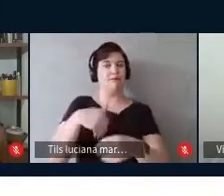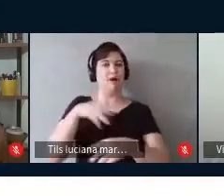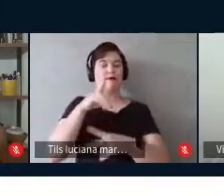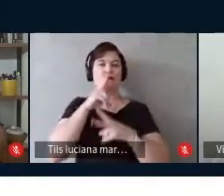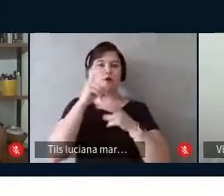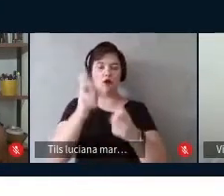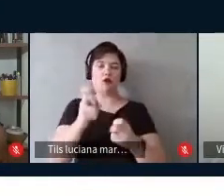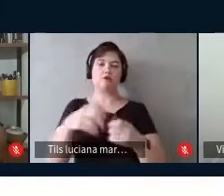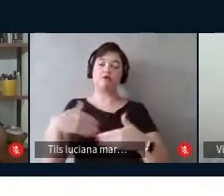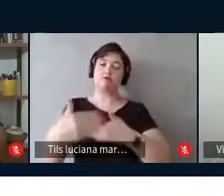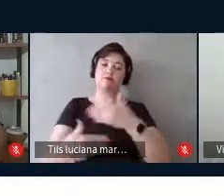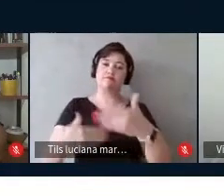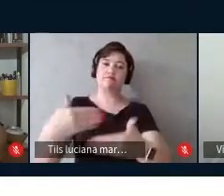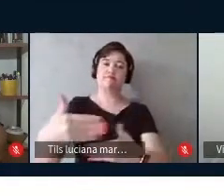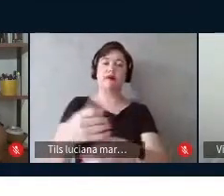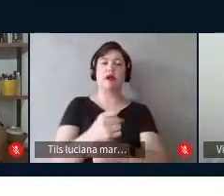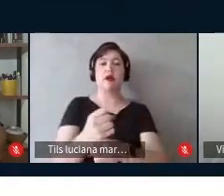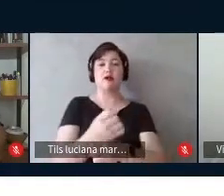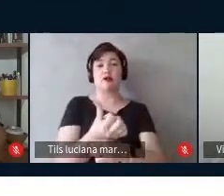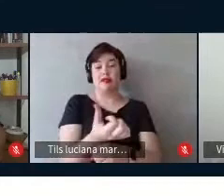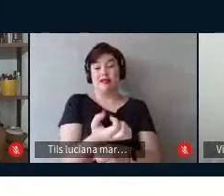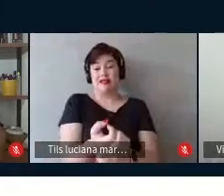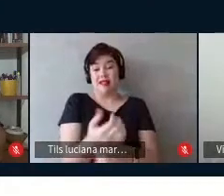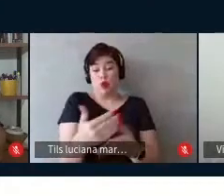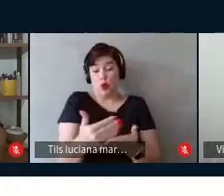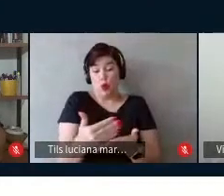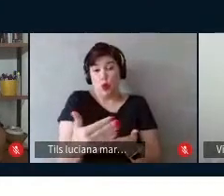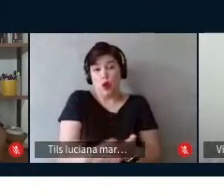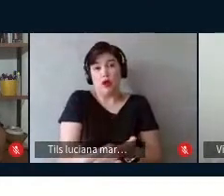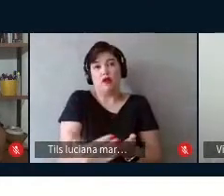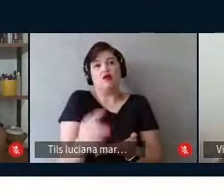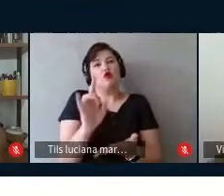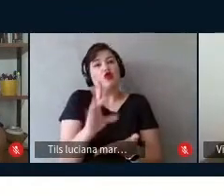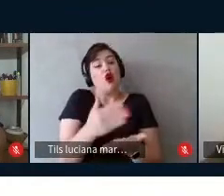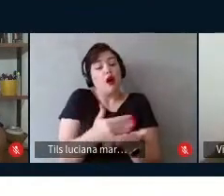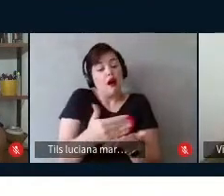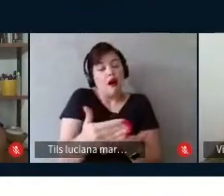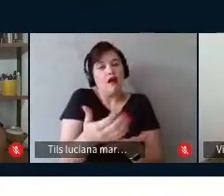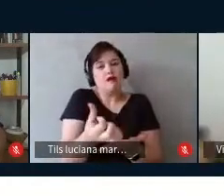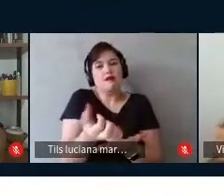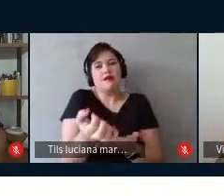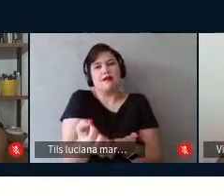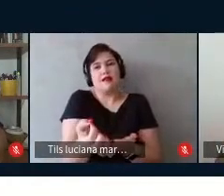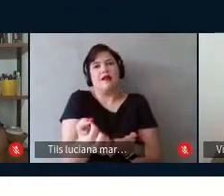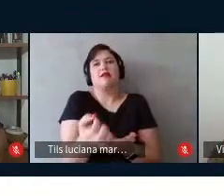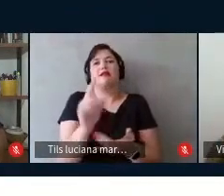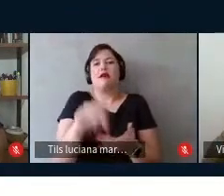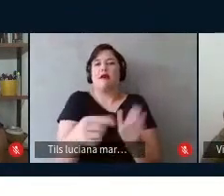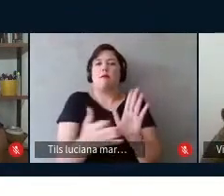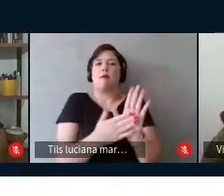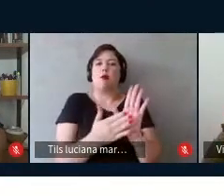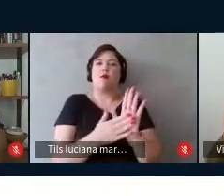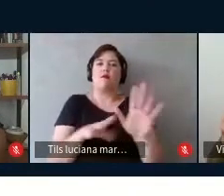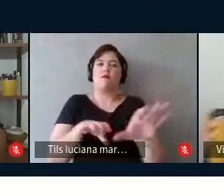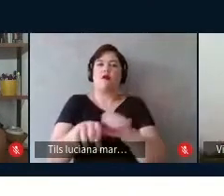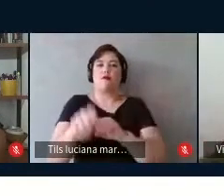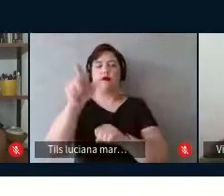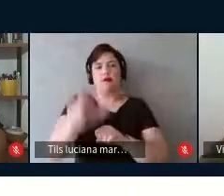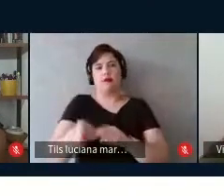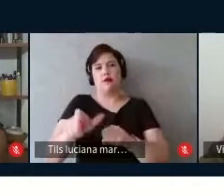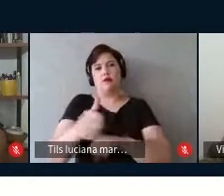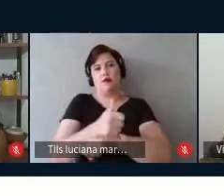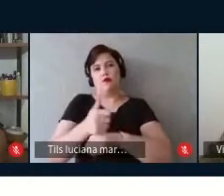a partir da década de 60, o início, só da partir da década de 60, o início das propostas de formação desse